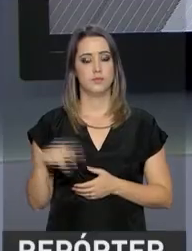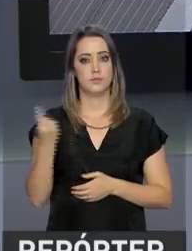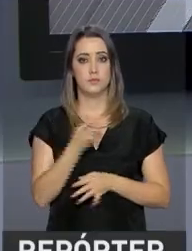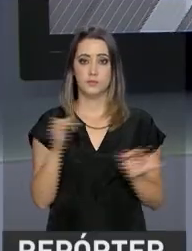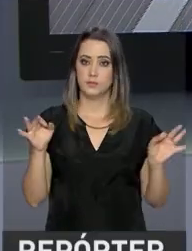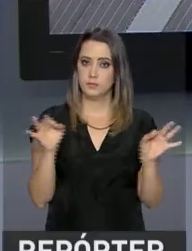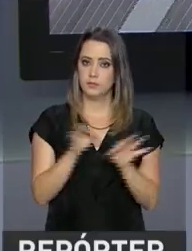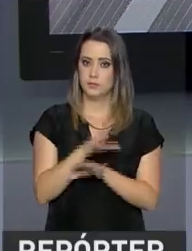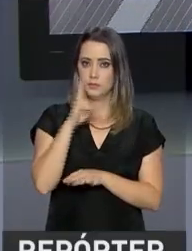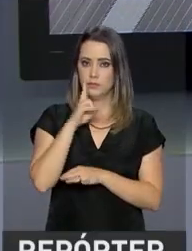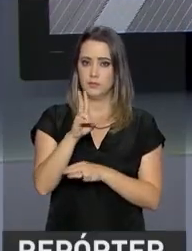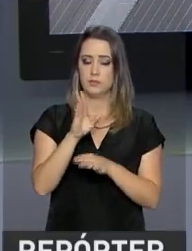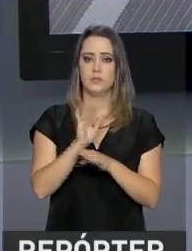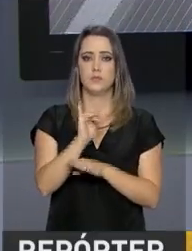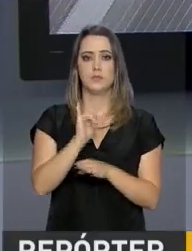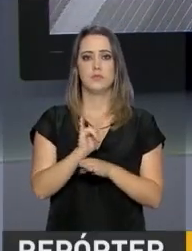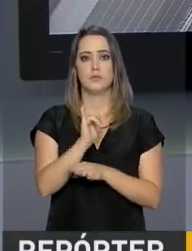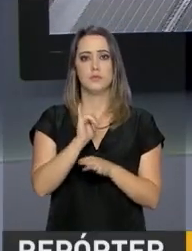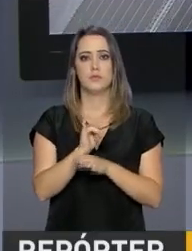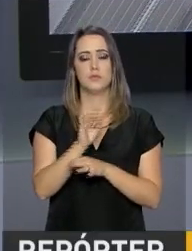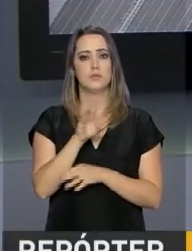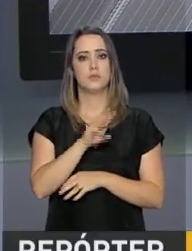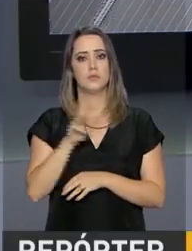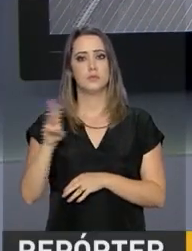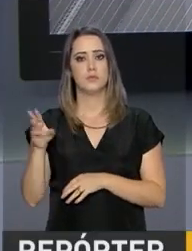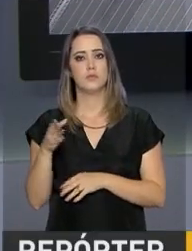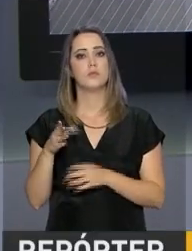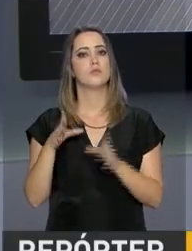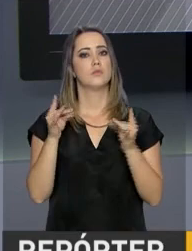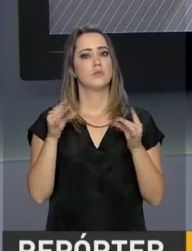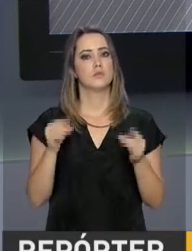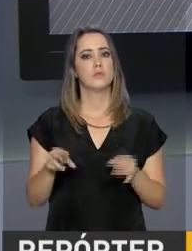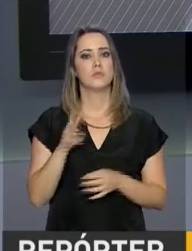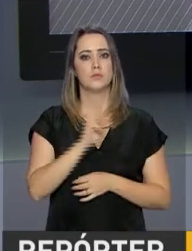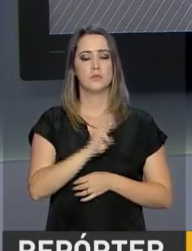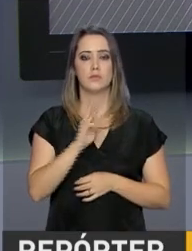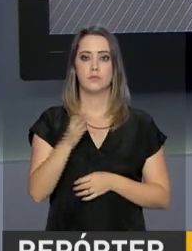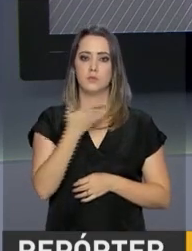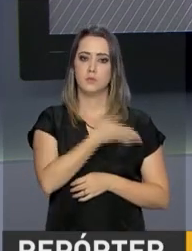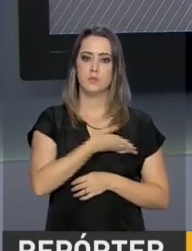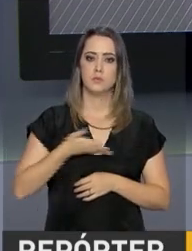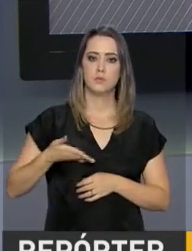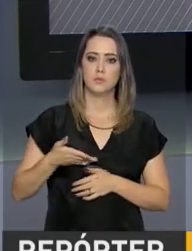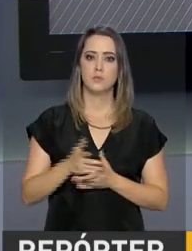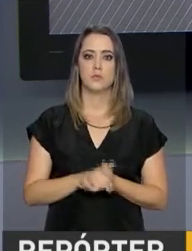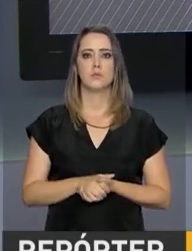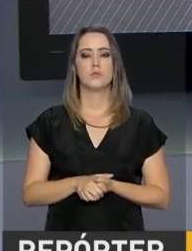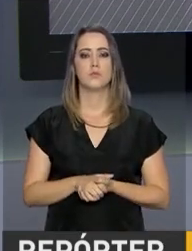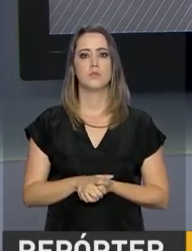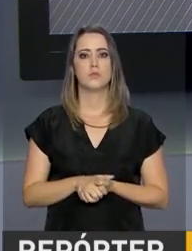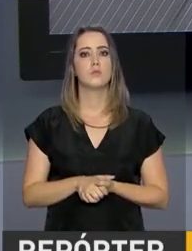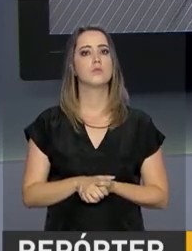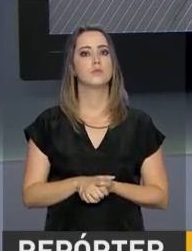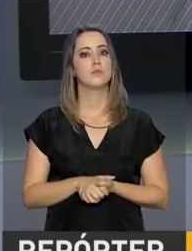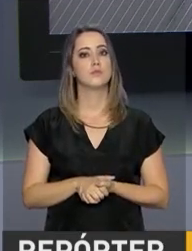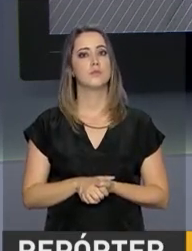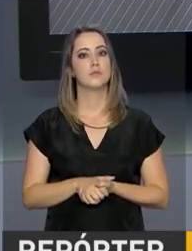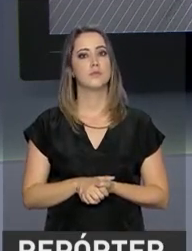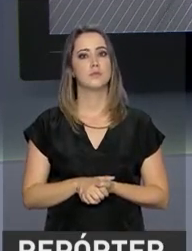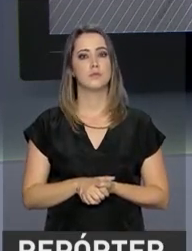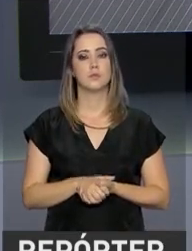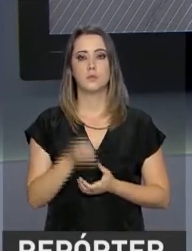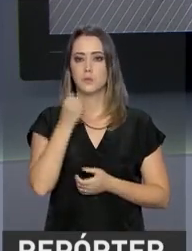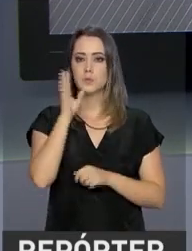nós ficamos por aqui você pode rever as reportagens no youtube e toda a nossa programação também está na página da nbr na internet